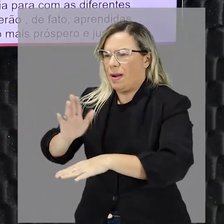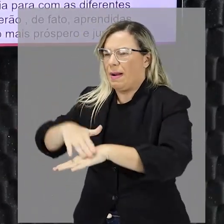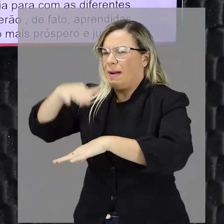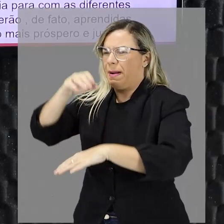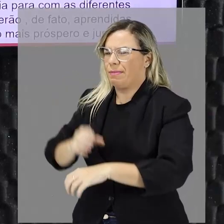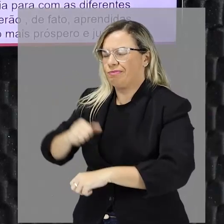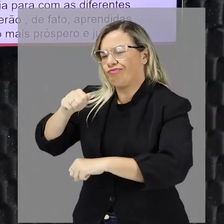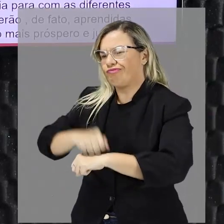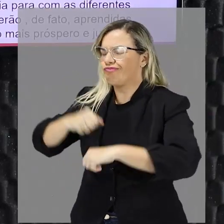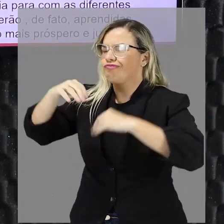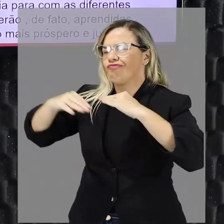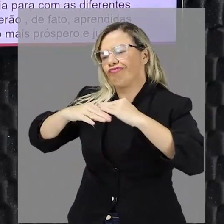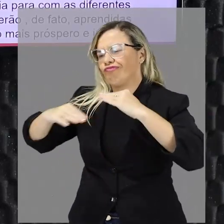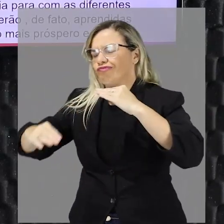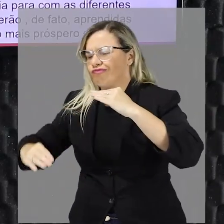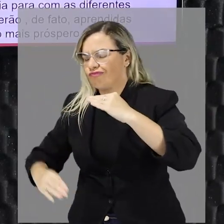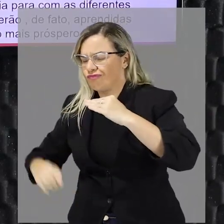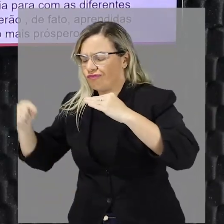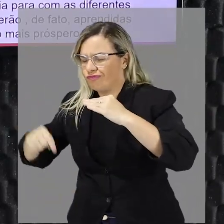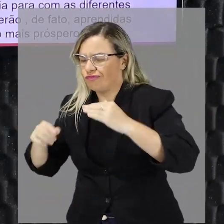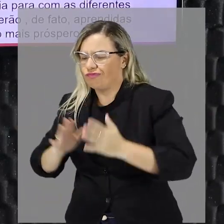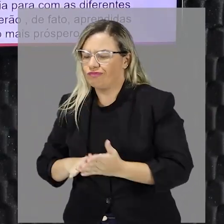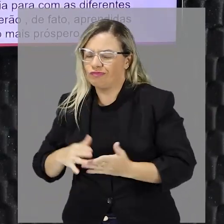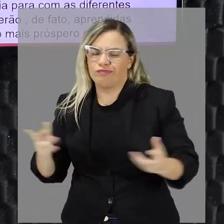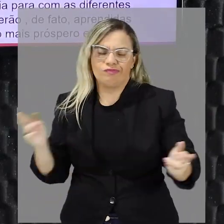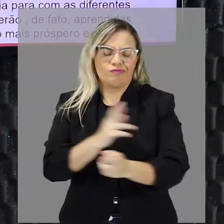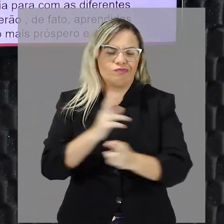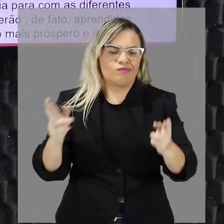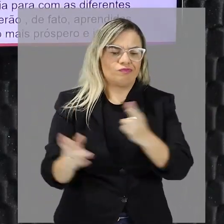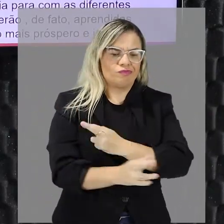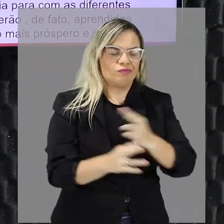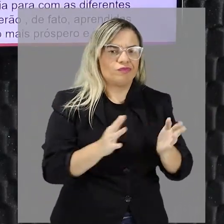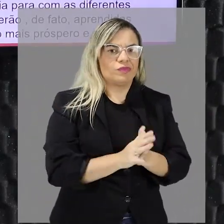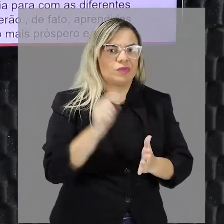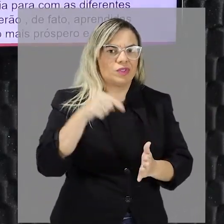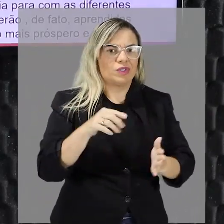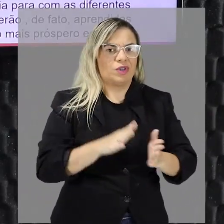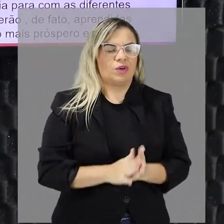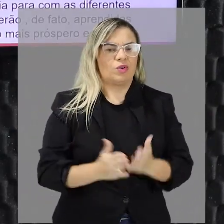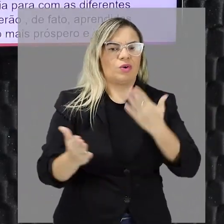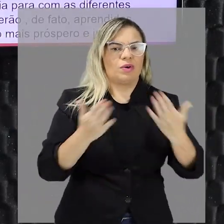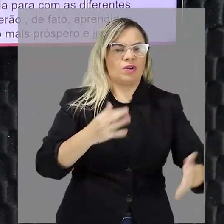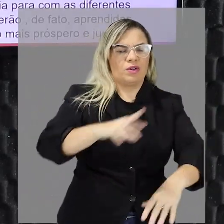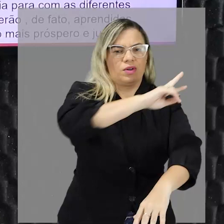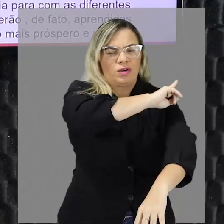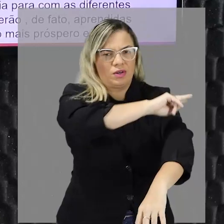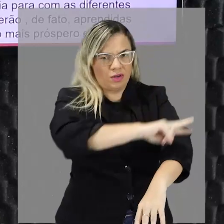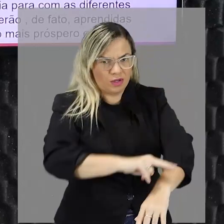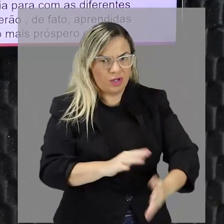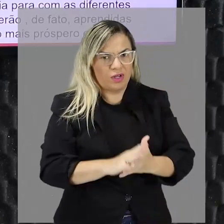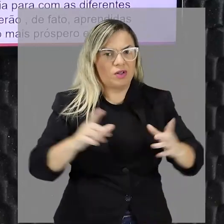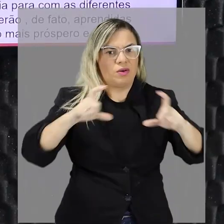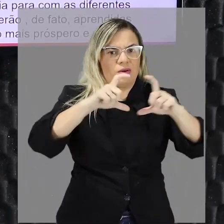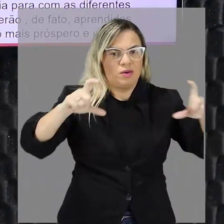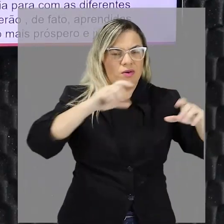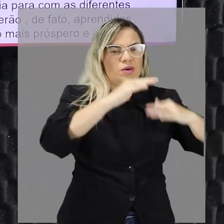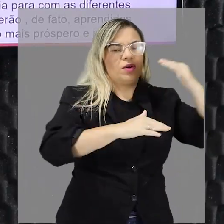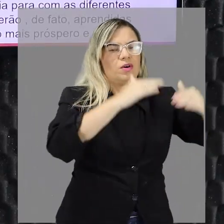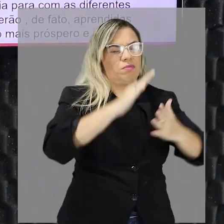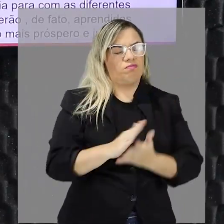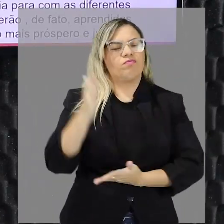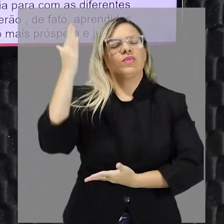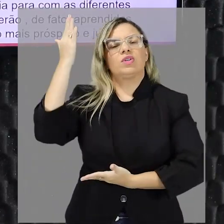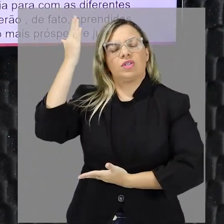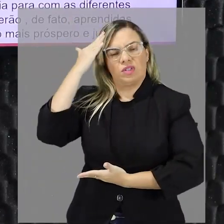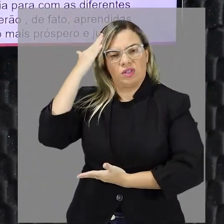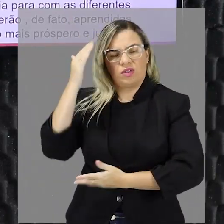tão priorizadas em relação a certas etnias. Isso ele coloca lá no parágrafo do desenvolvimento. Entendam que